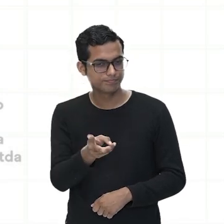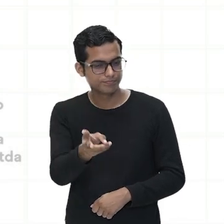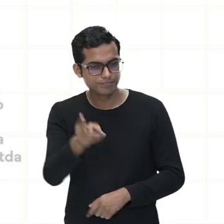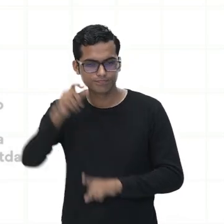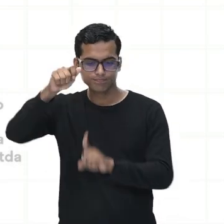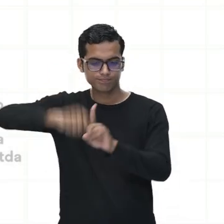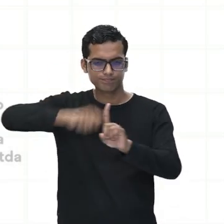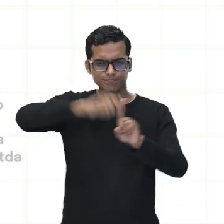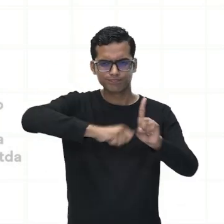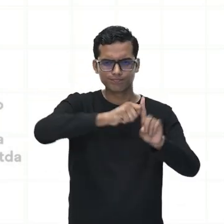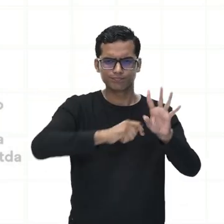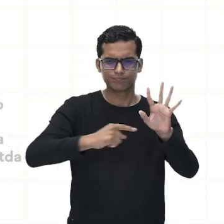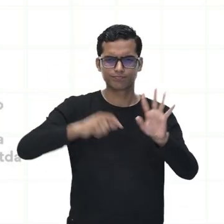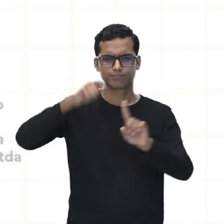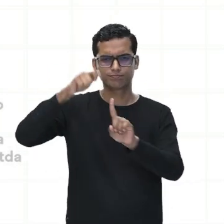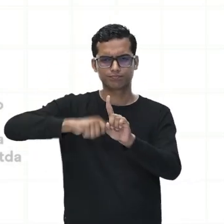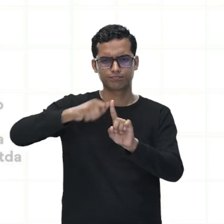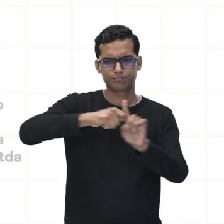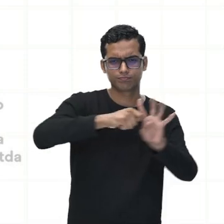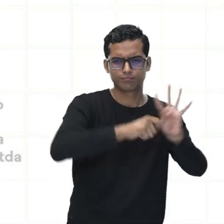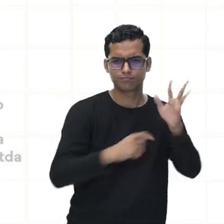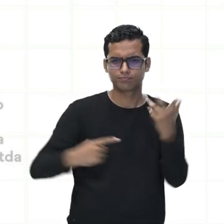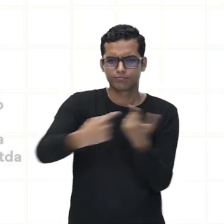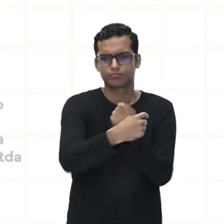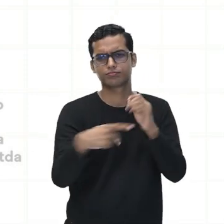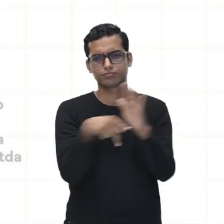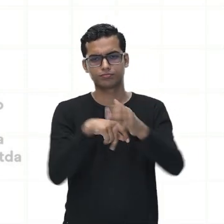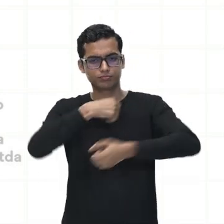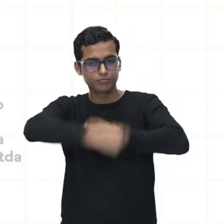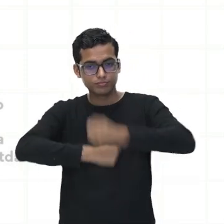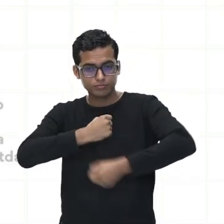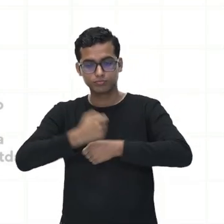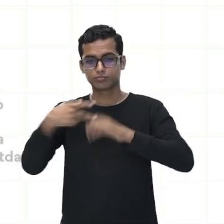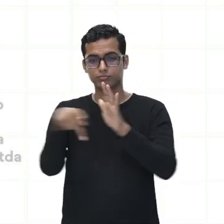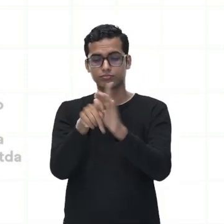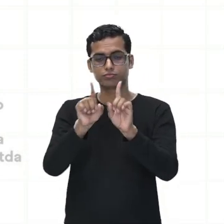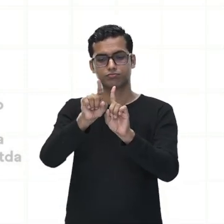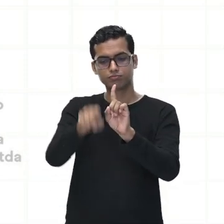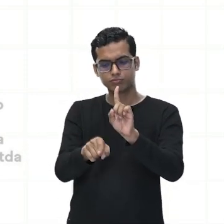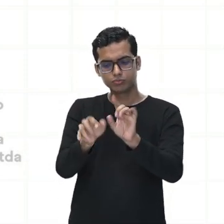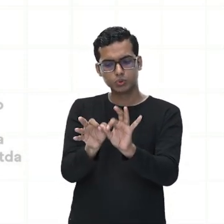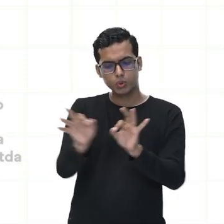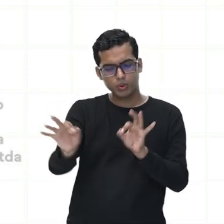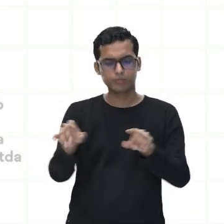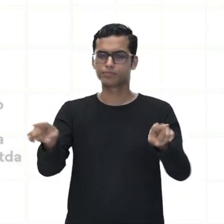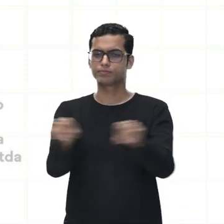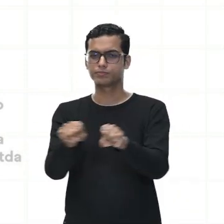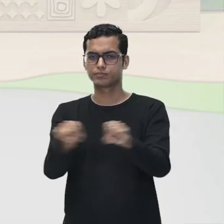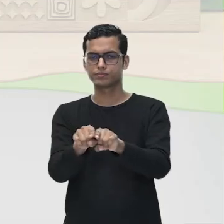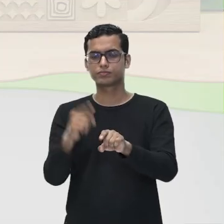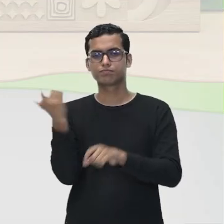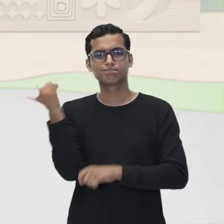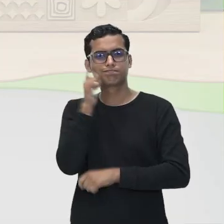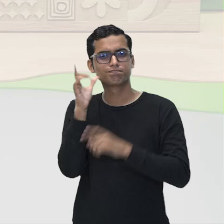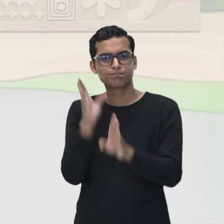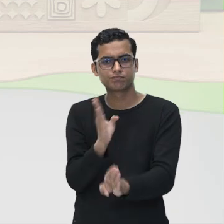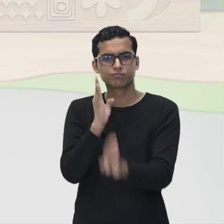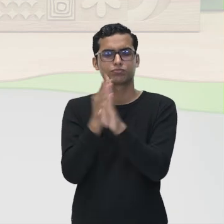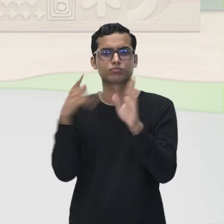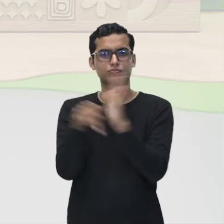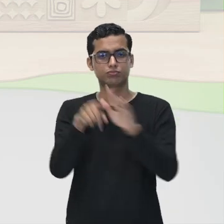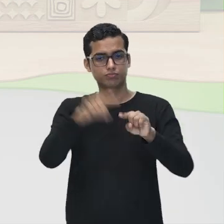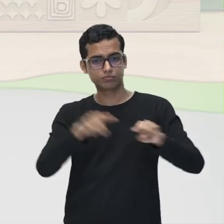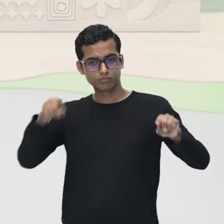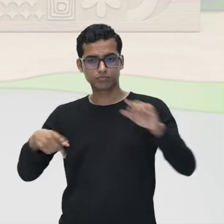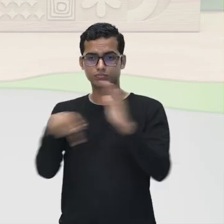ano, o comprimento da sombra. E assim se identificou o quê? A variação também